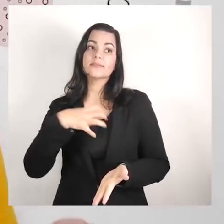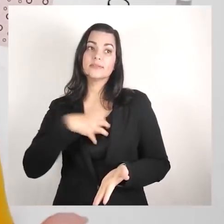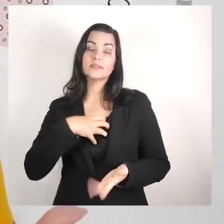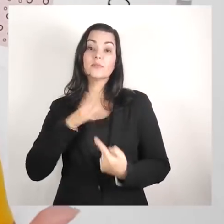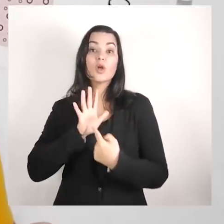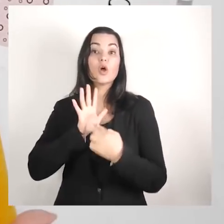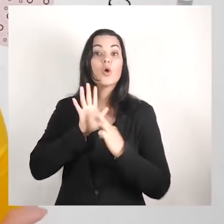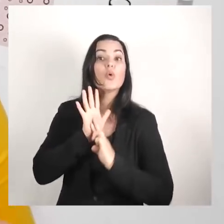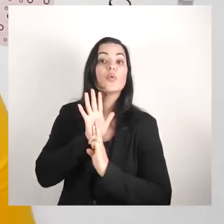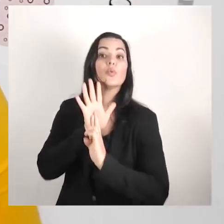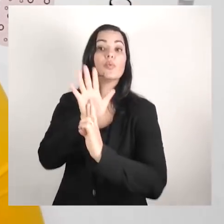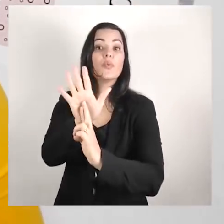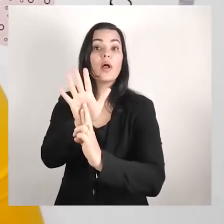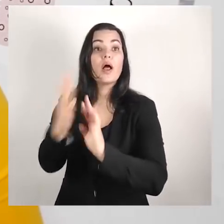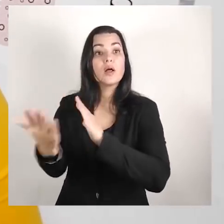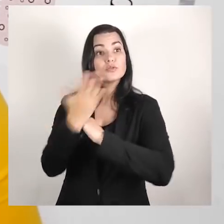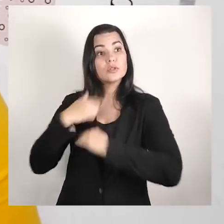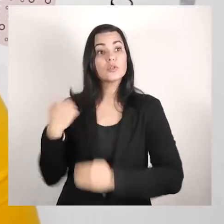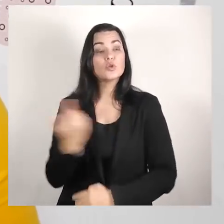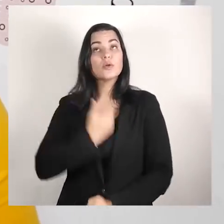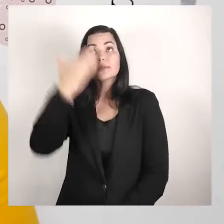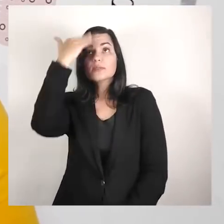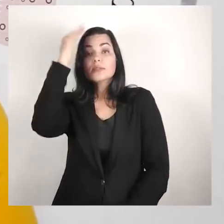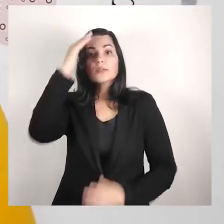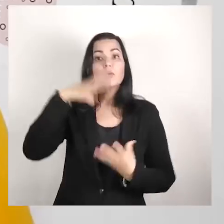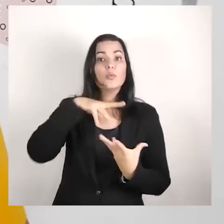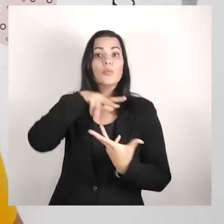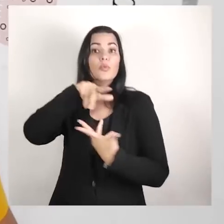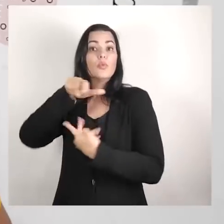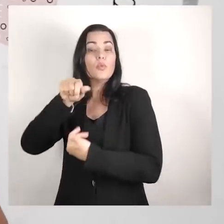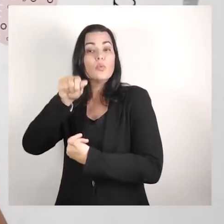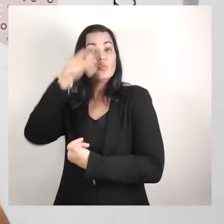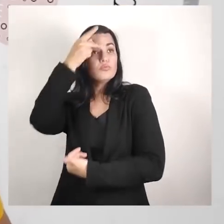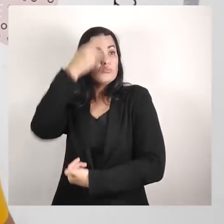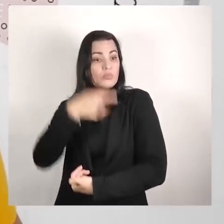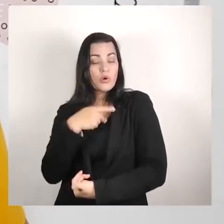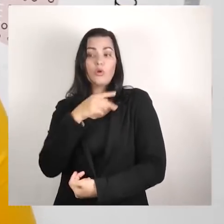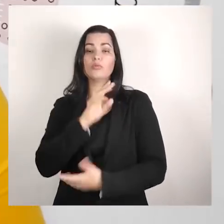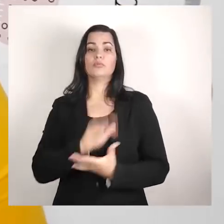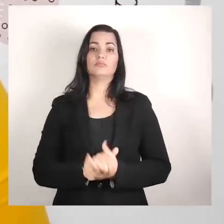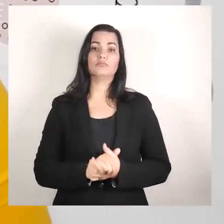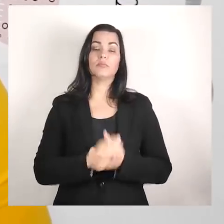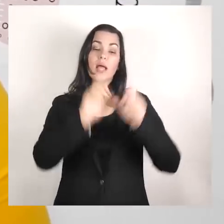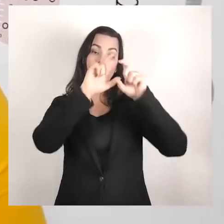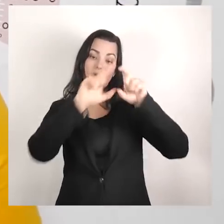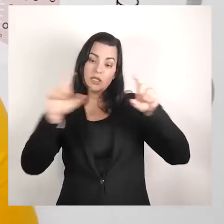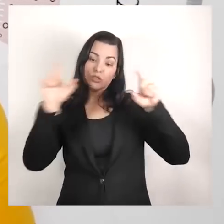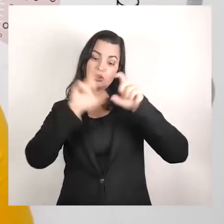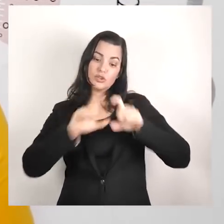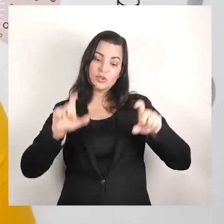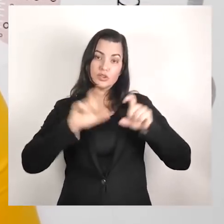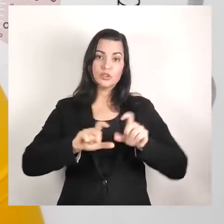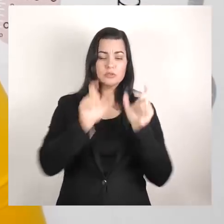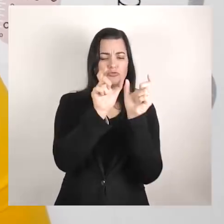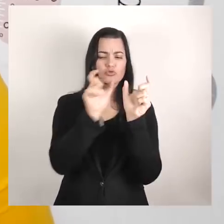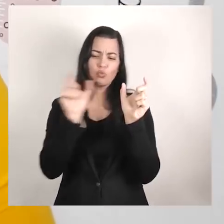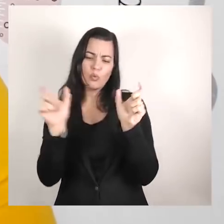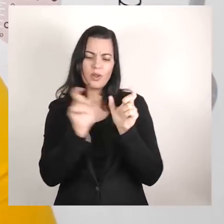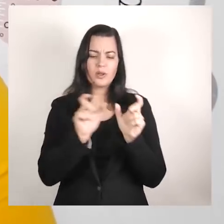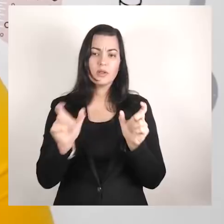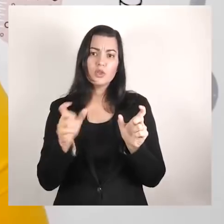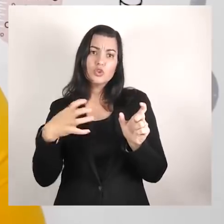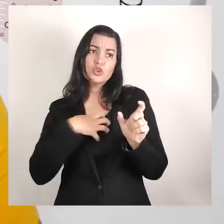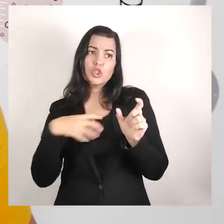para revelar e nos ajudar a entender o nosso mundo. As tiras de quadrinhos, à